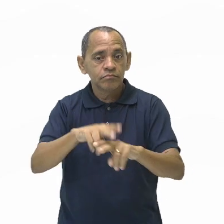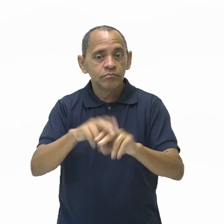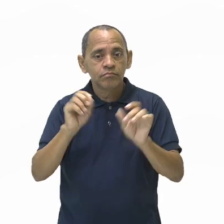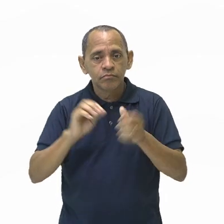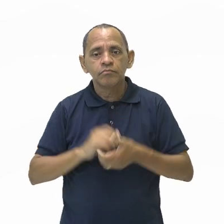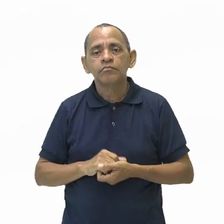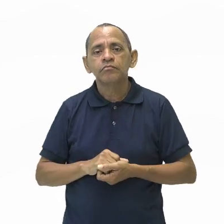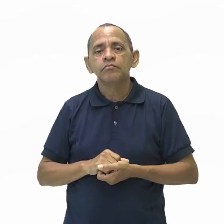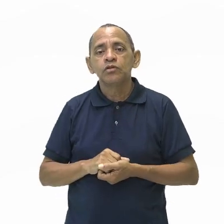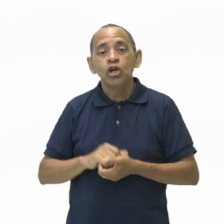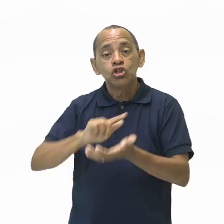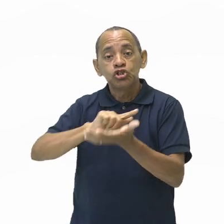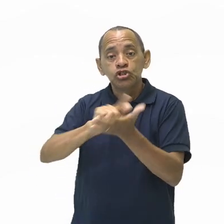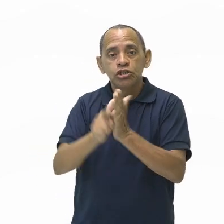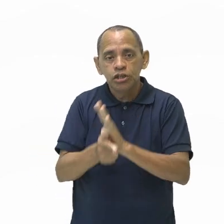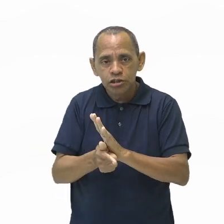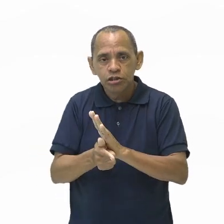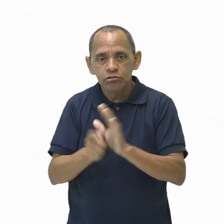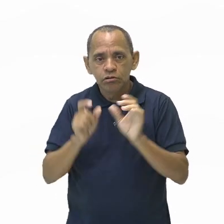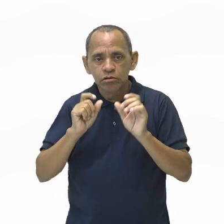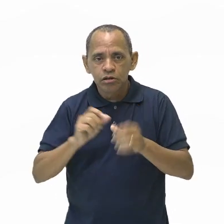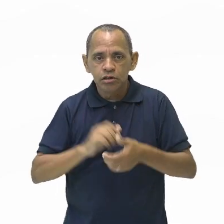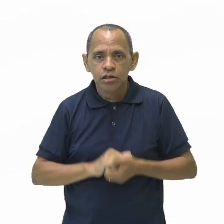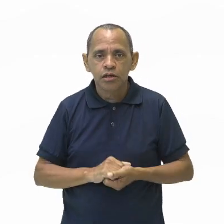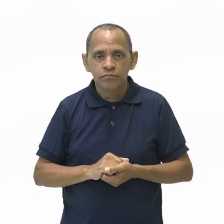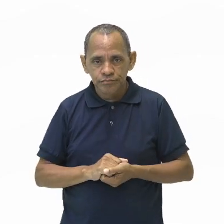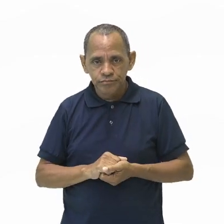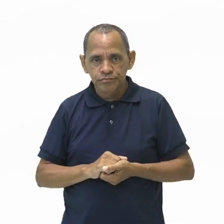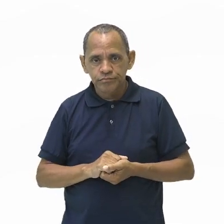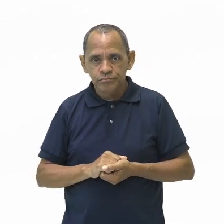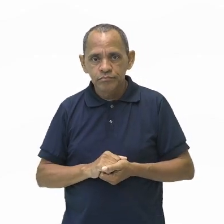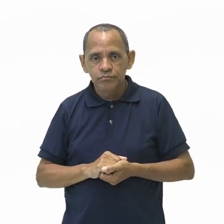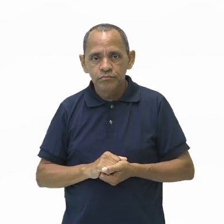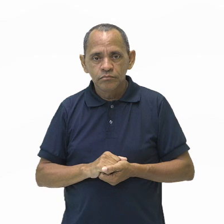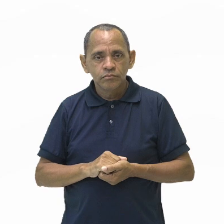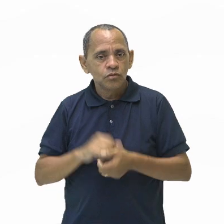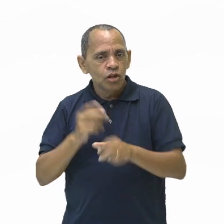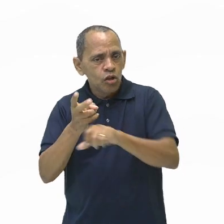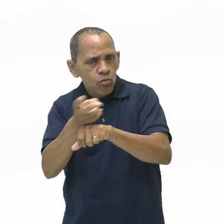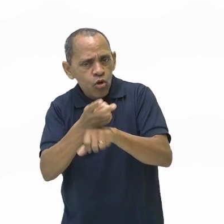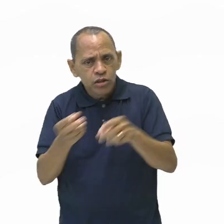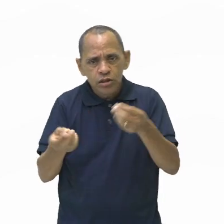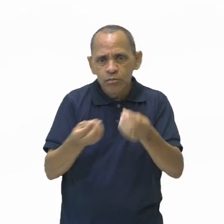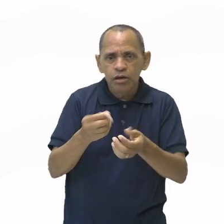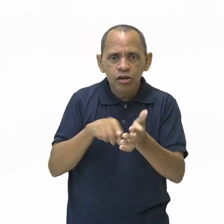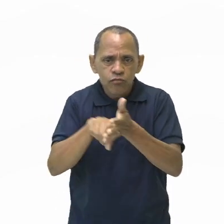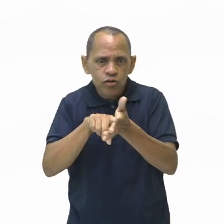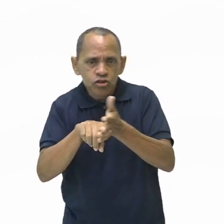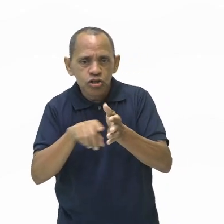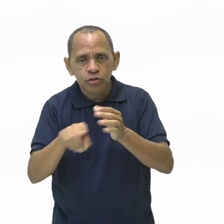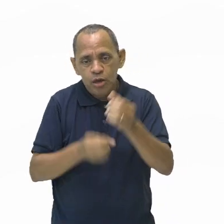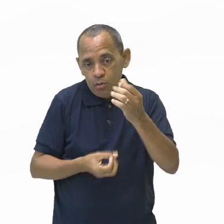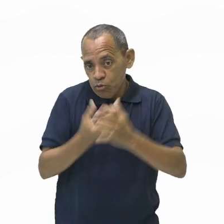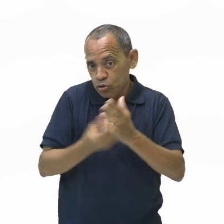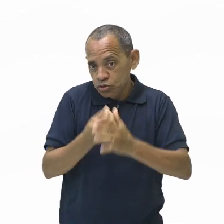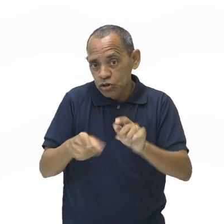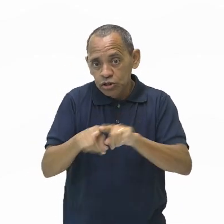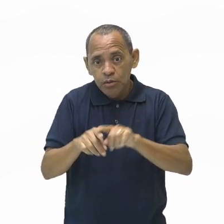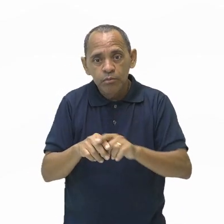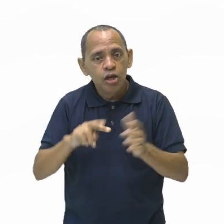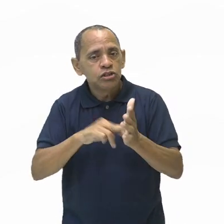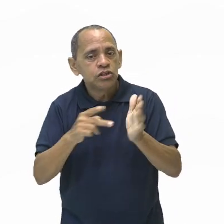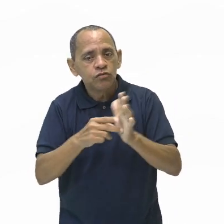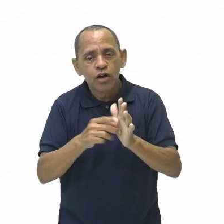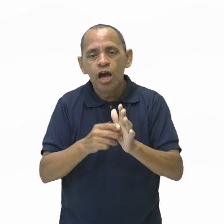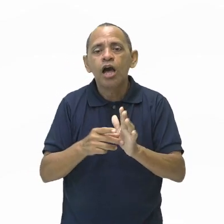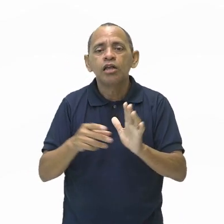híbrido, tá? Porque explora a letra e a melodia, além das relações sociais de produção e o seu sentido em seu